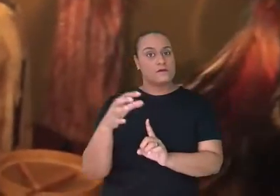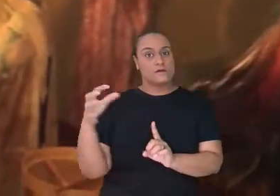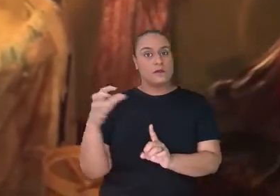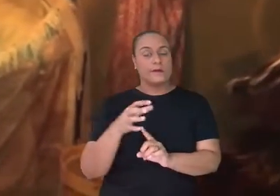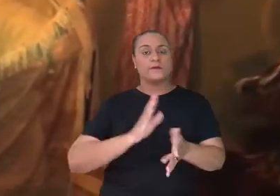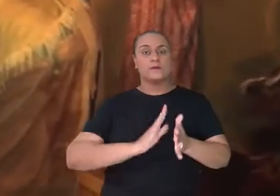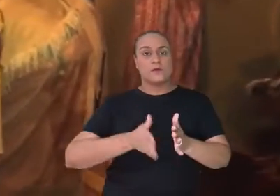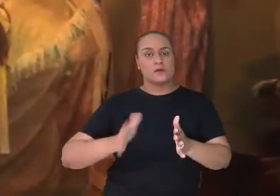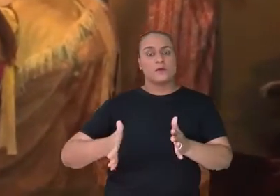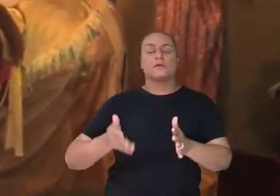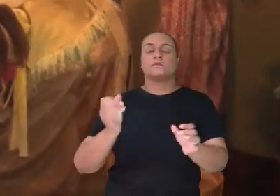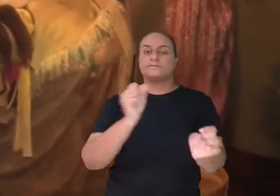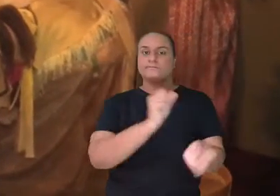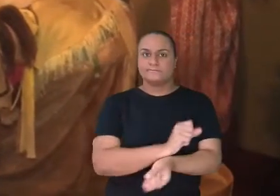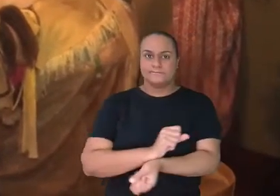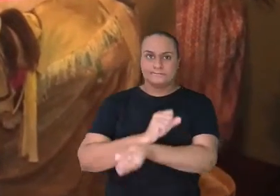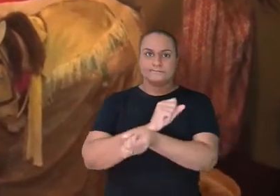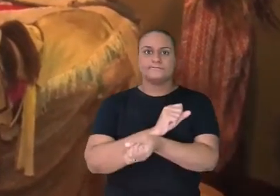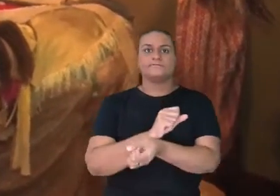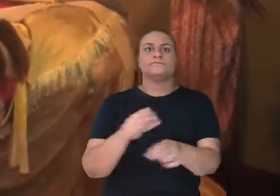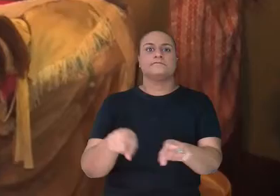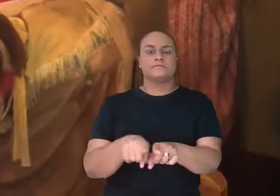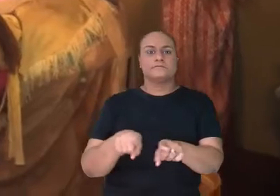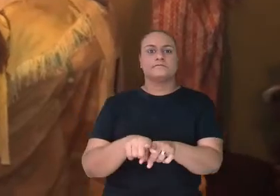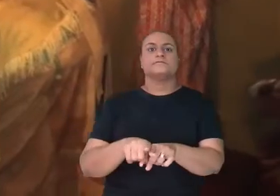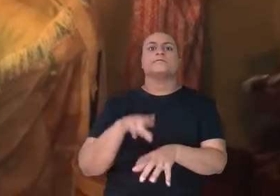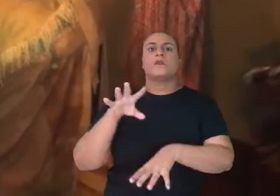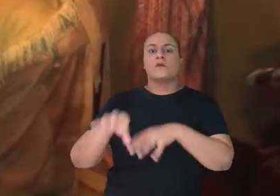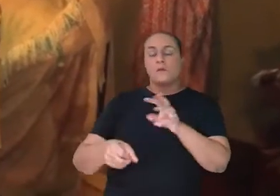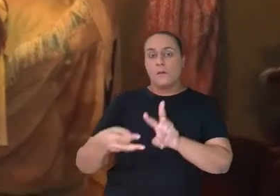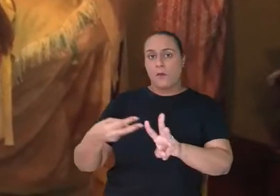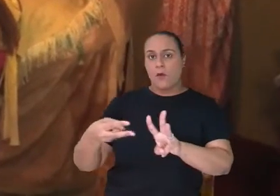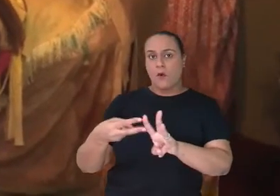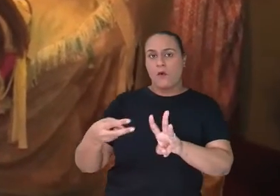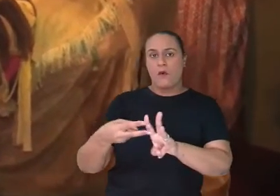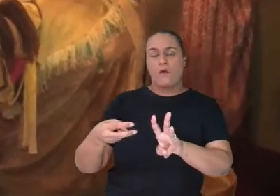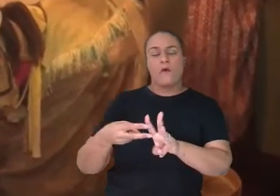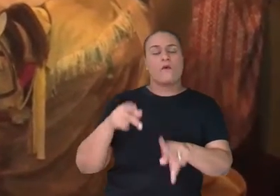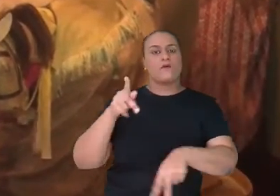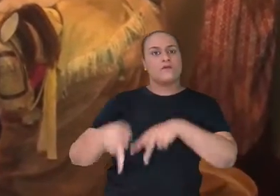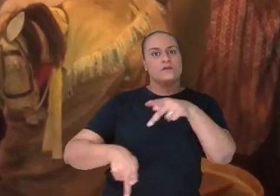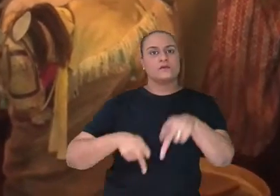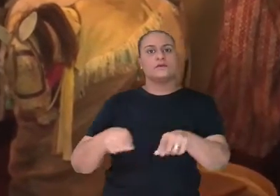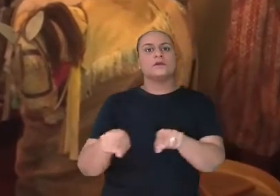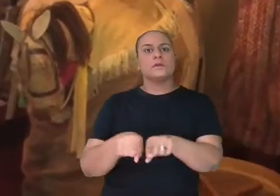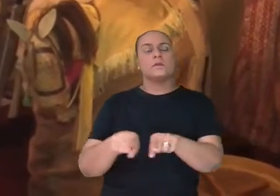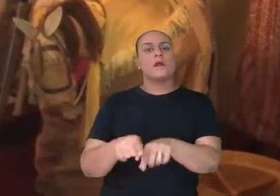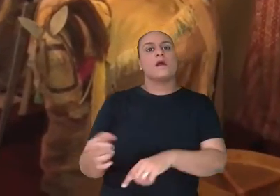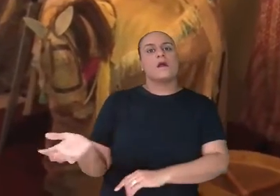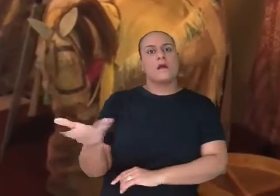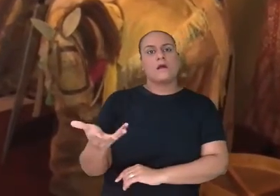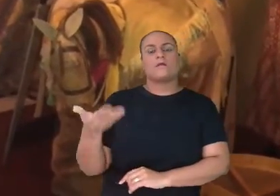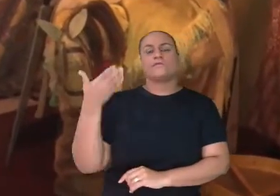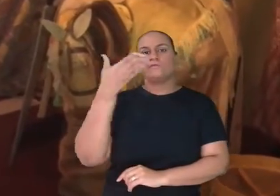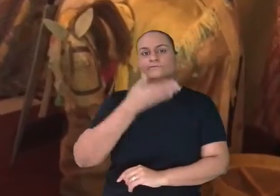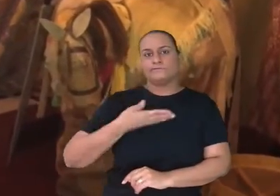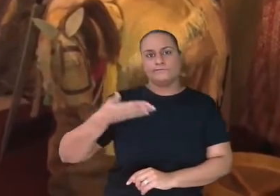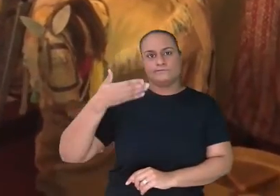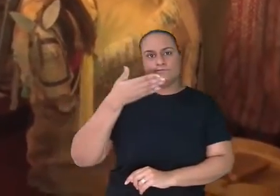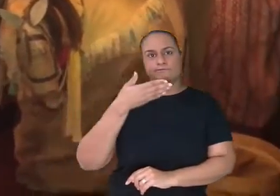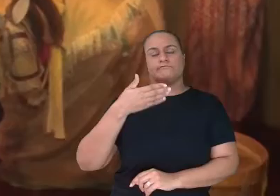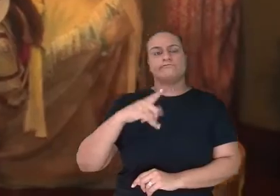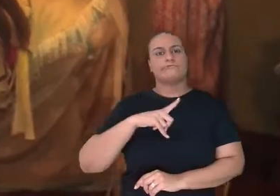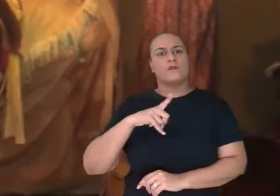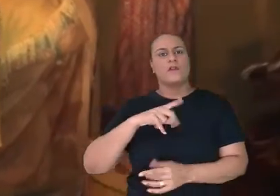como escravidão, como a exploração de povos indígenas, como a produção do açúcar. Então a gente tem